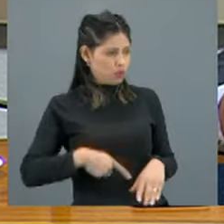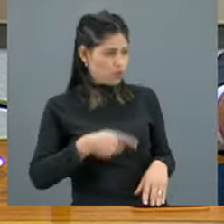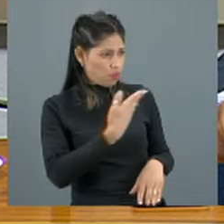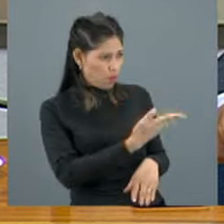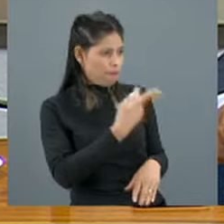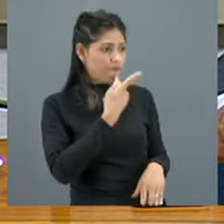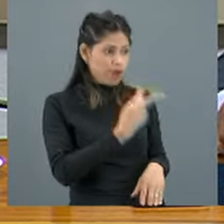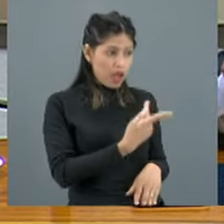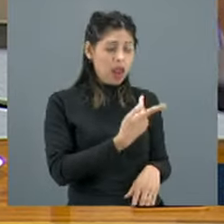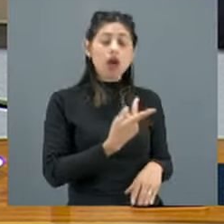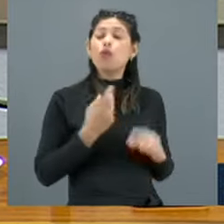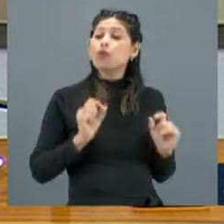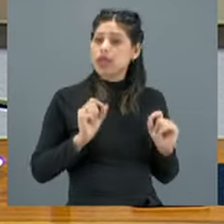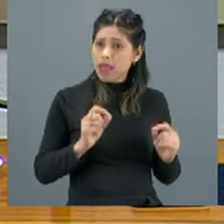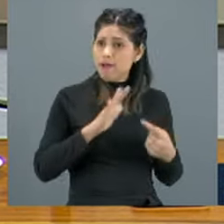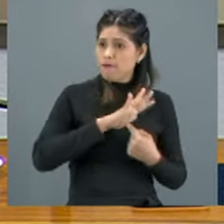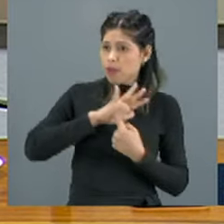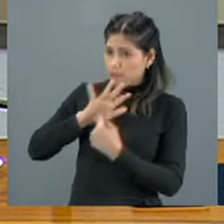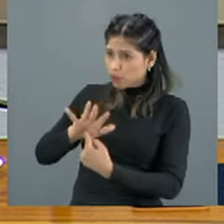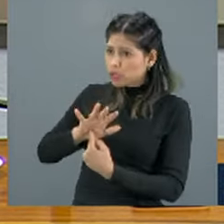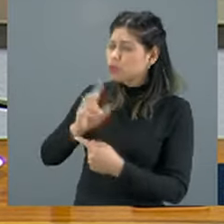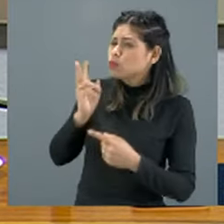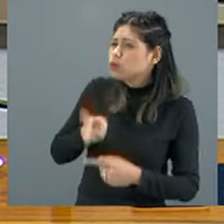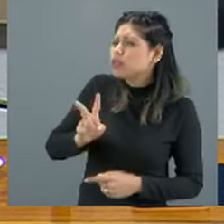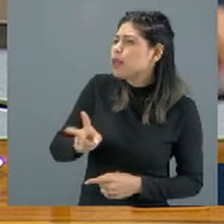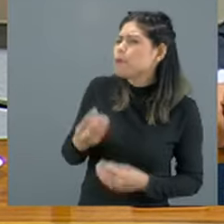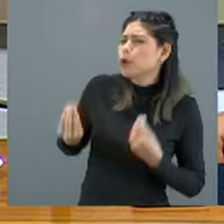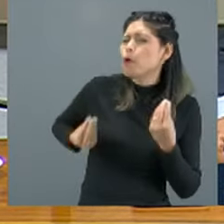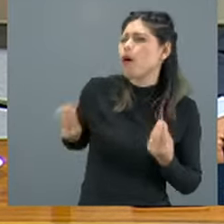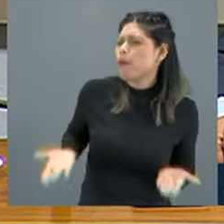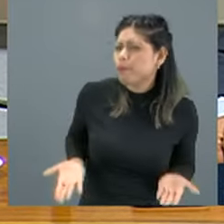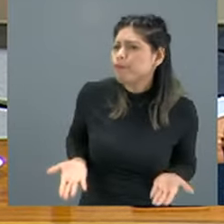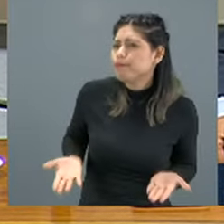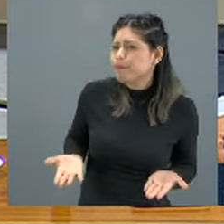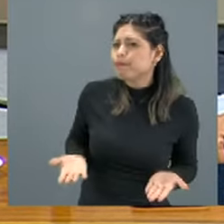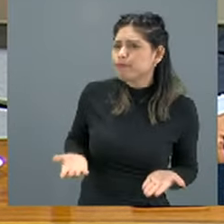vem mostrando essa realidade que a gente acaba de ver. Qual é essa realidade?